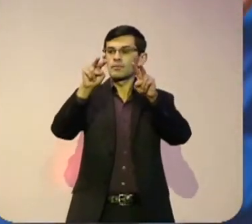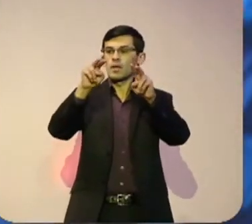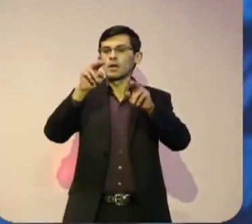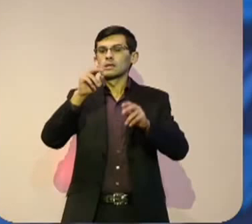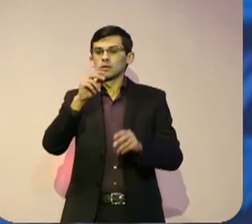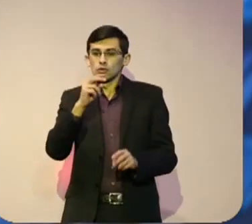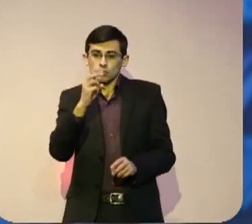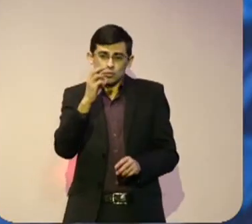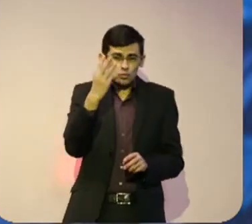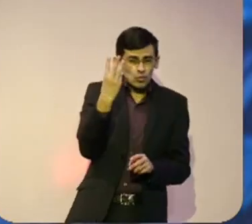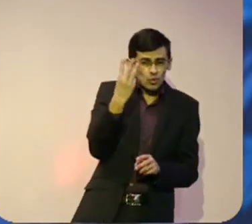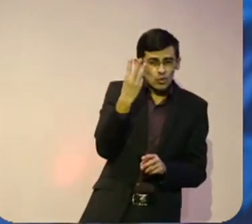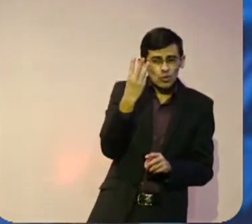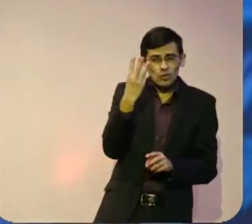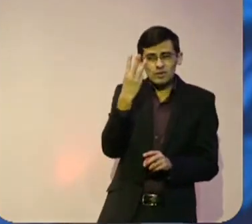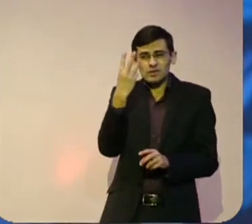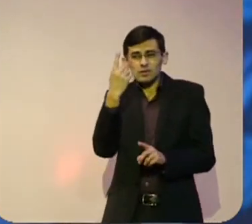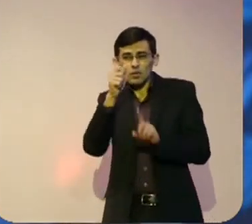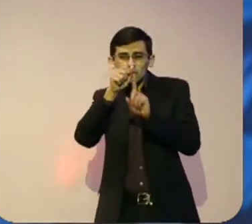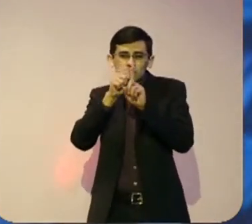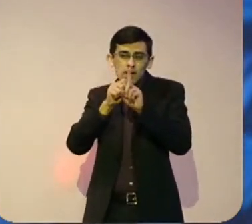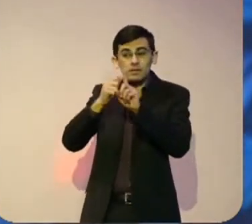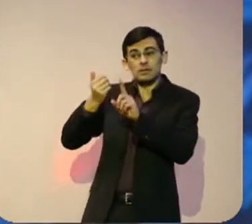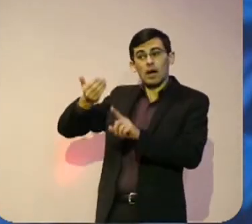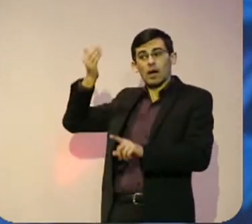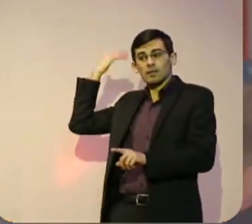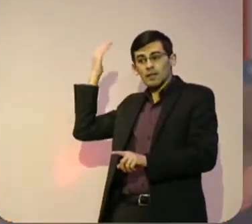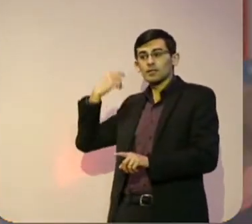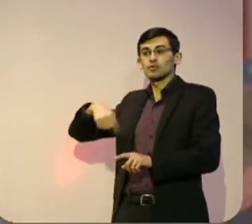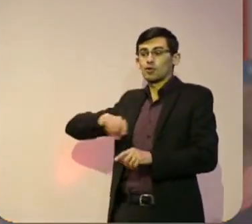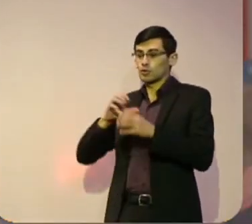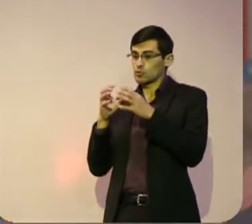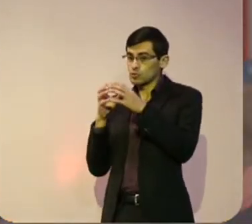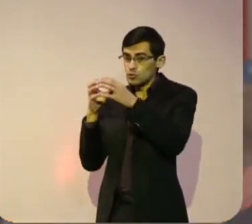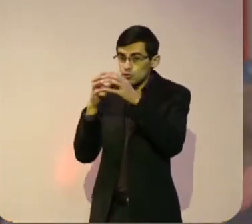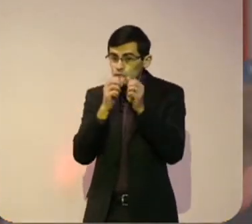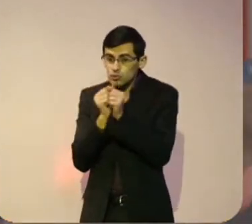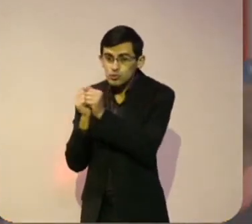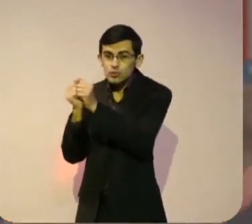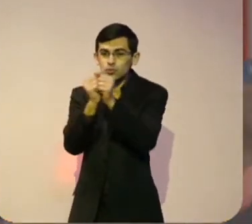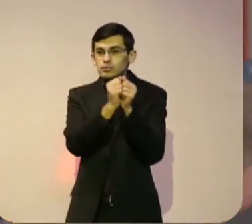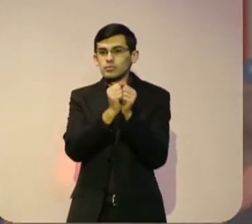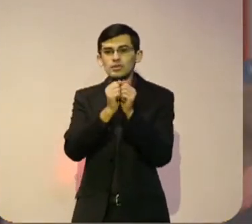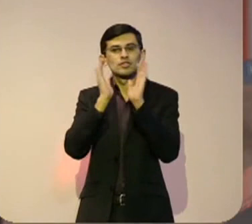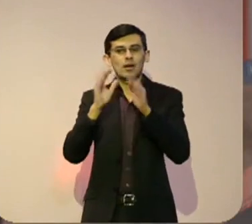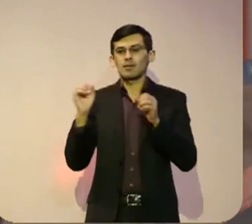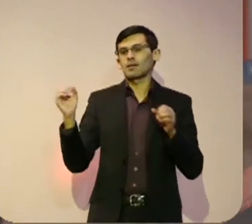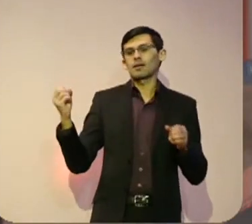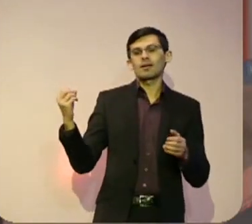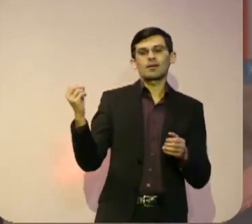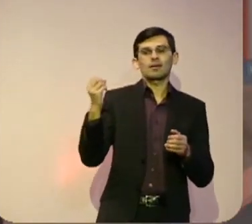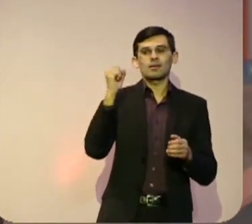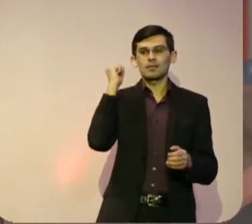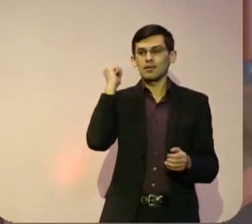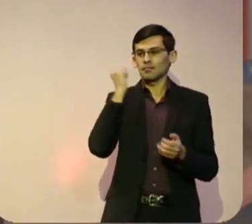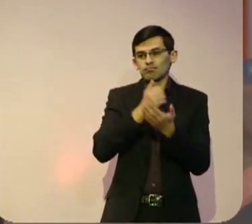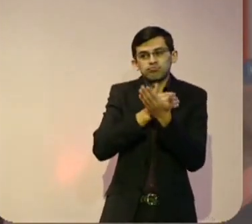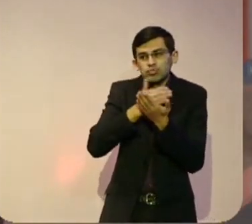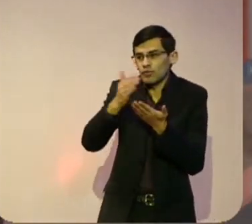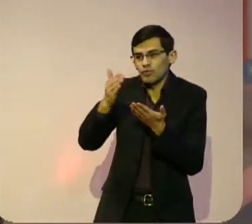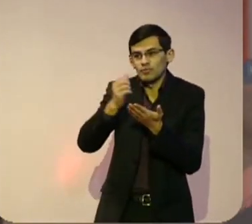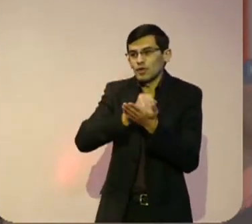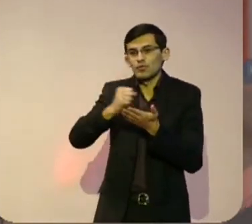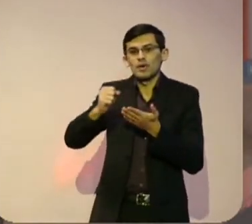ou 3 meses atrás, quando estávamos ainda todos reunidos aqui, já se passaram, e a vida mudou nesse